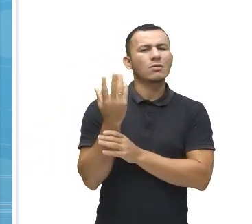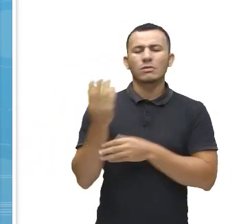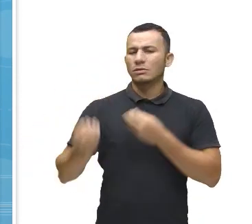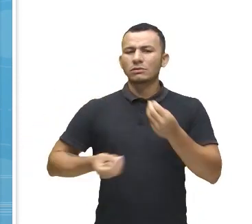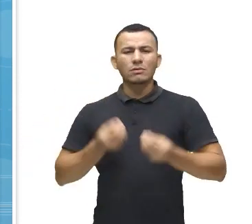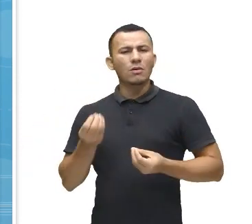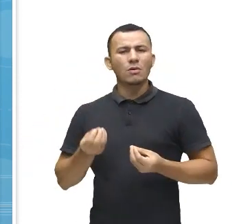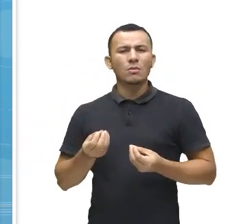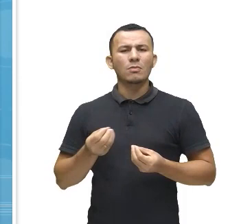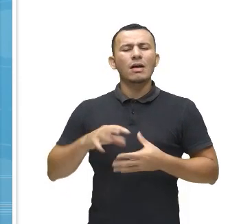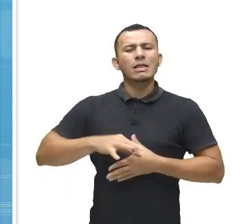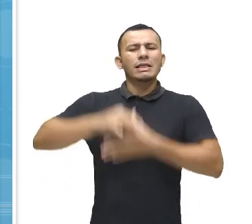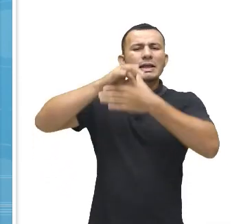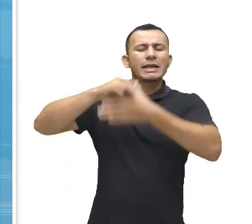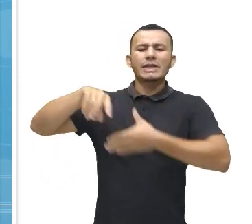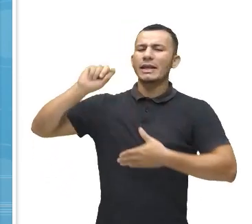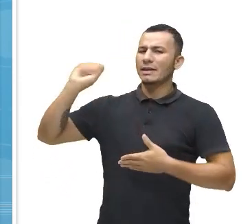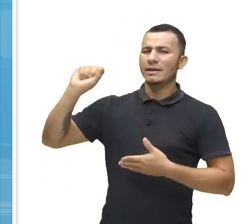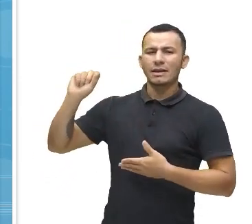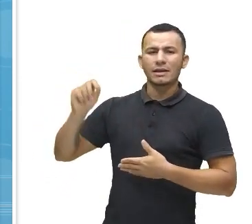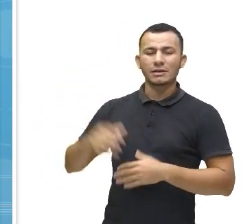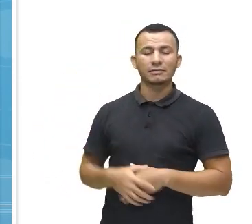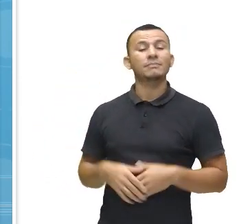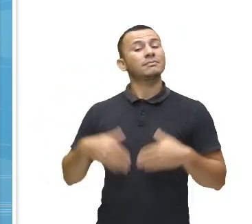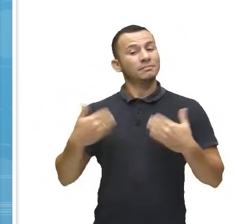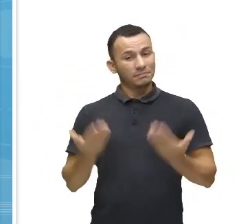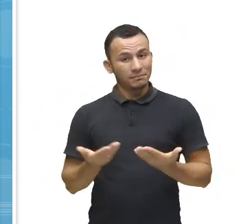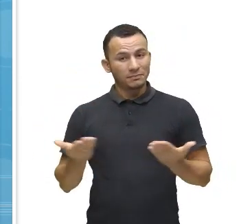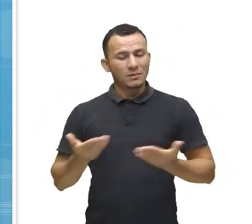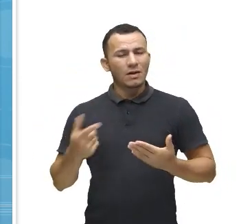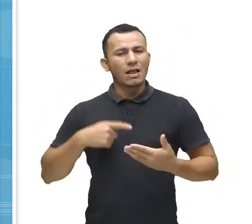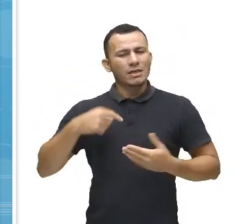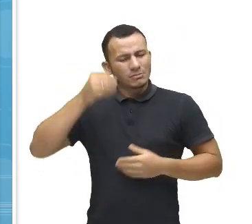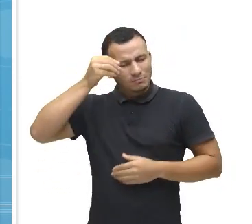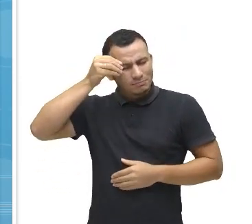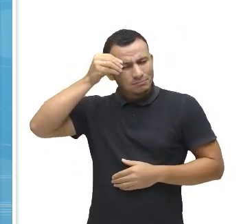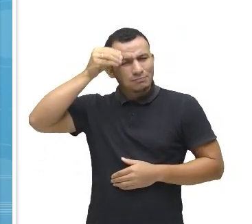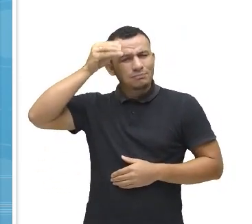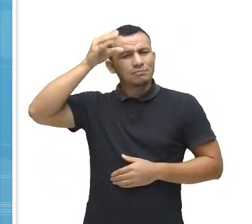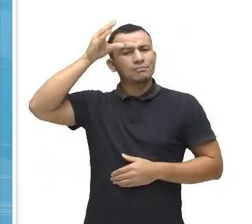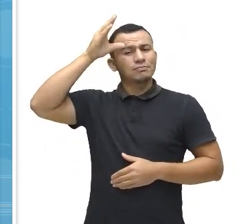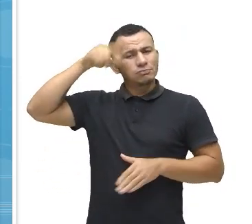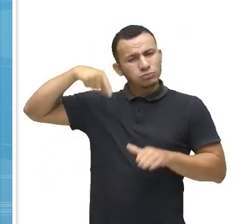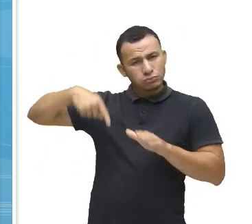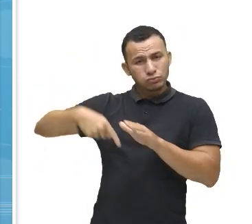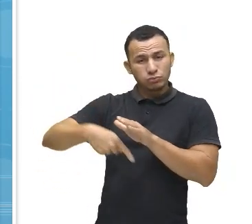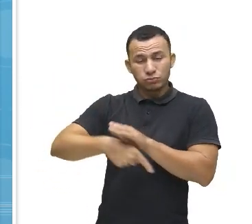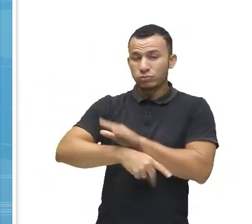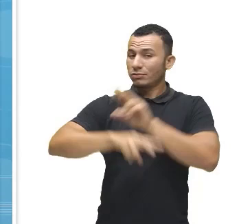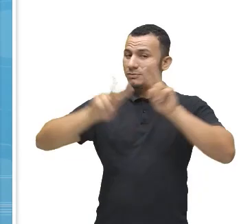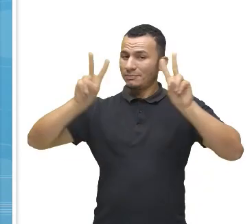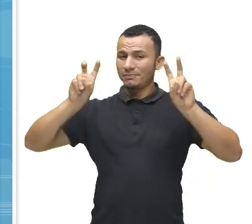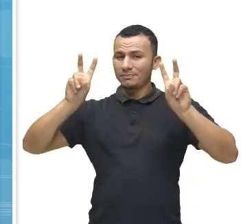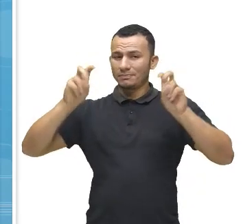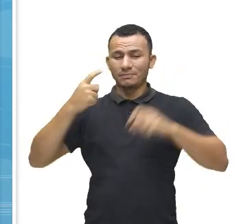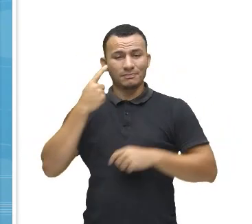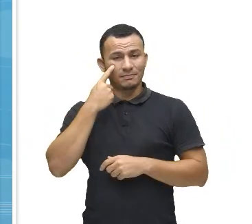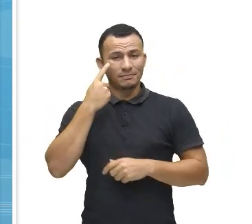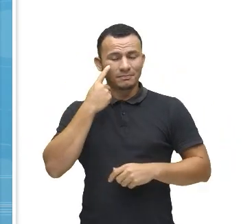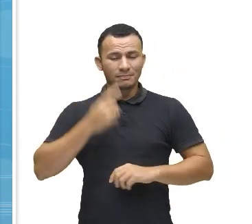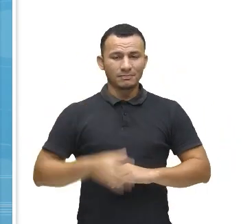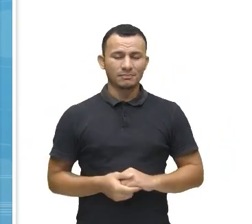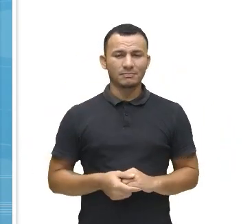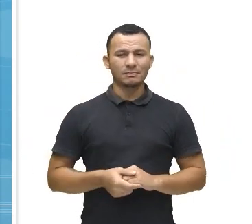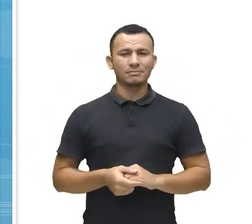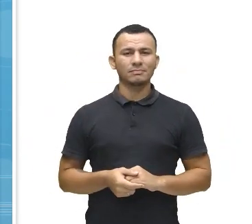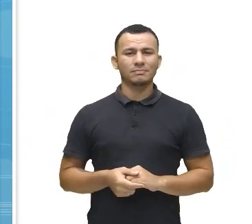construído, quem liderou esse quilombo. E a partir de agora a gente vai ter um conhecimento um pouco mais aprofundado sobre esse tema. Vamos lá, vamos